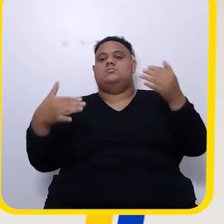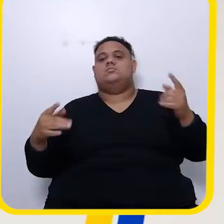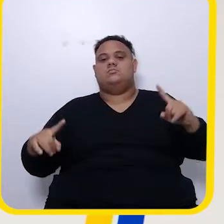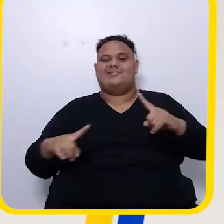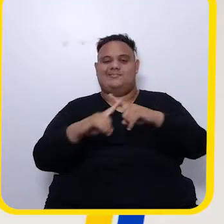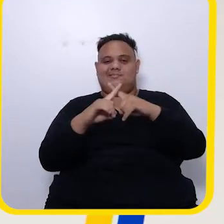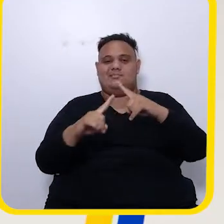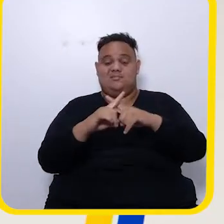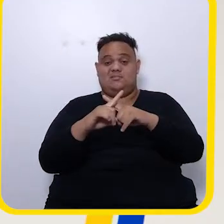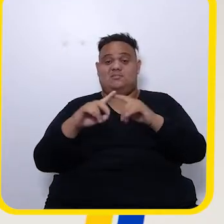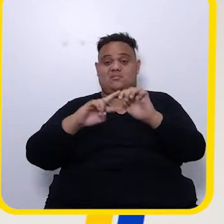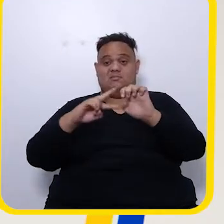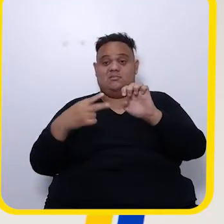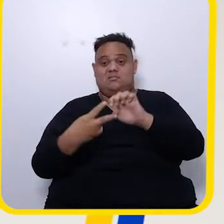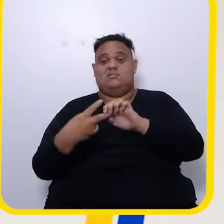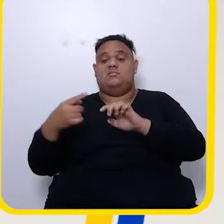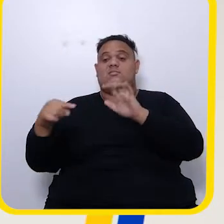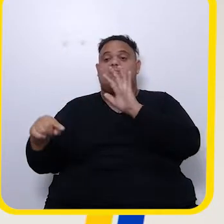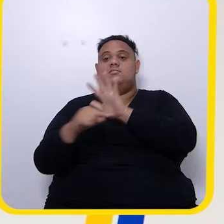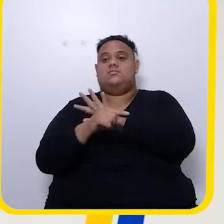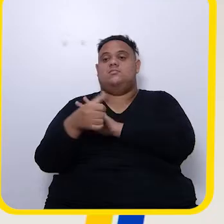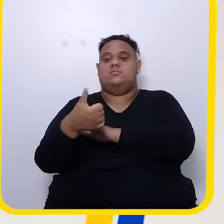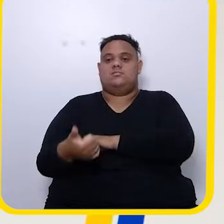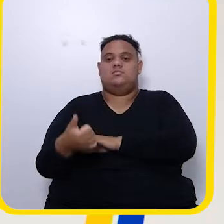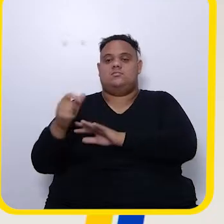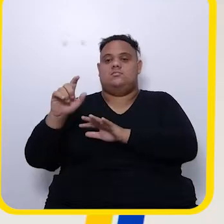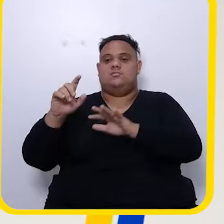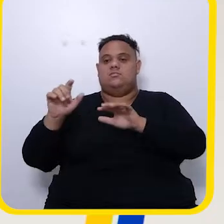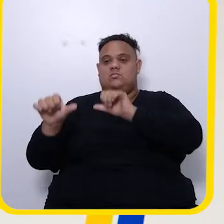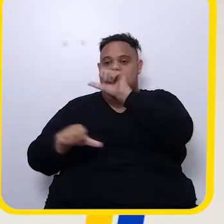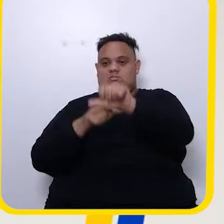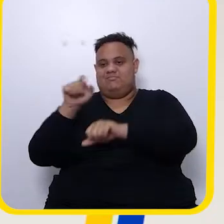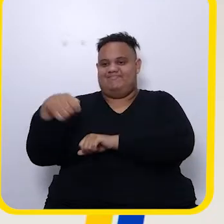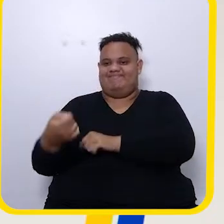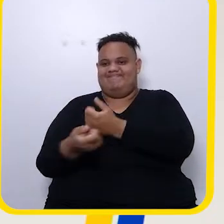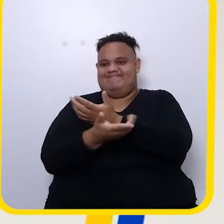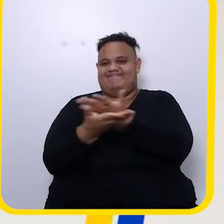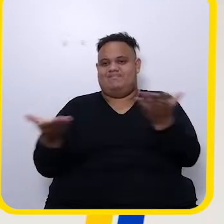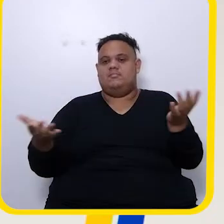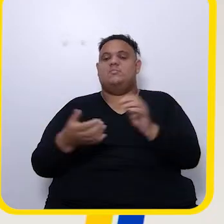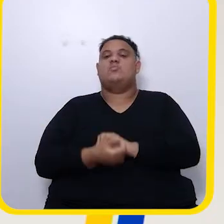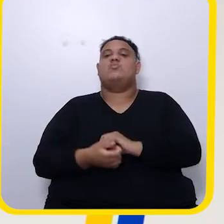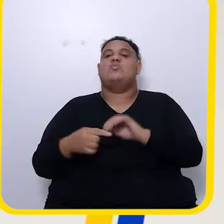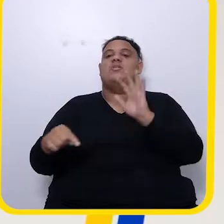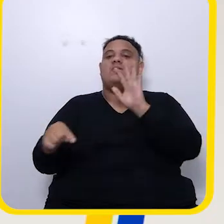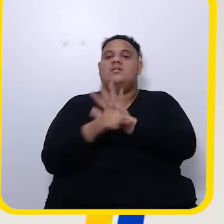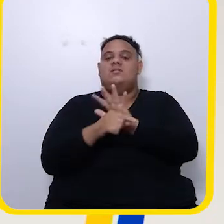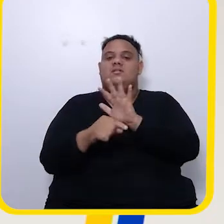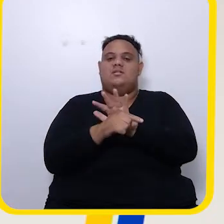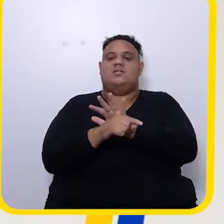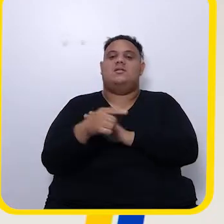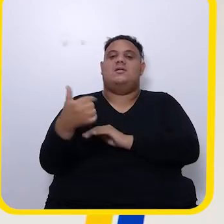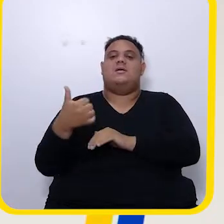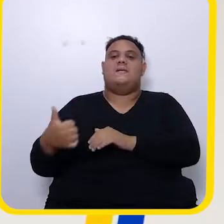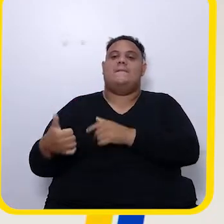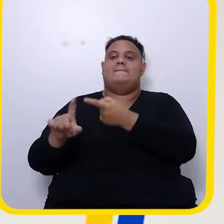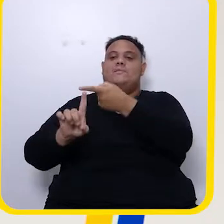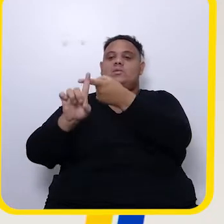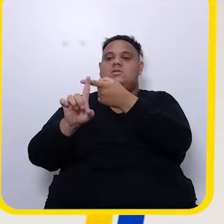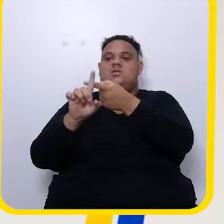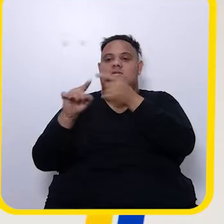multiplicar a sua equação todinha por menos 1 e trocar o sinal de todo mundo. Quem é negativo, fica positivo. E quem é positivo,